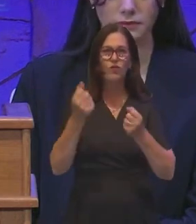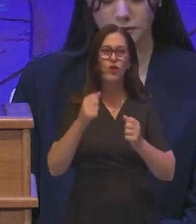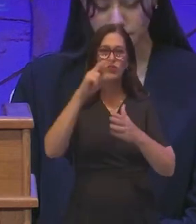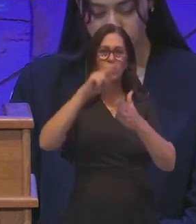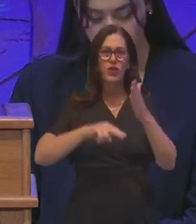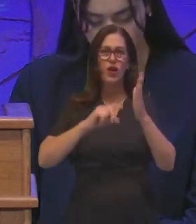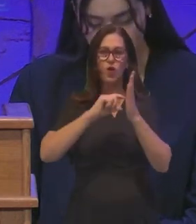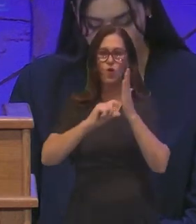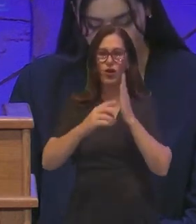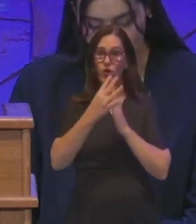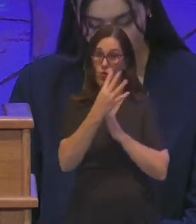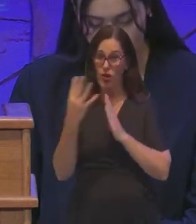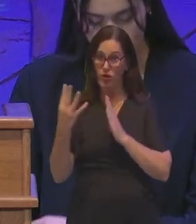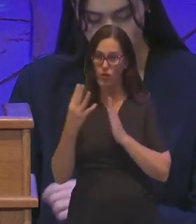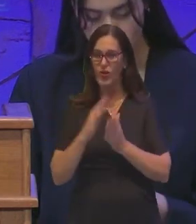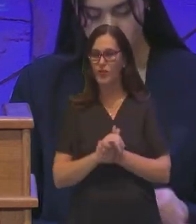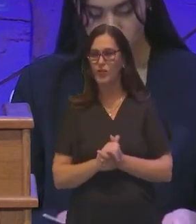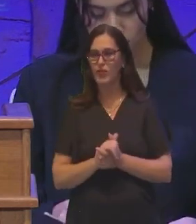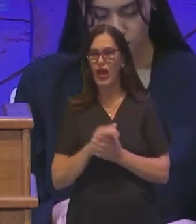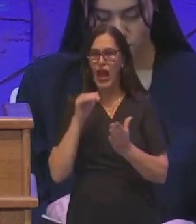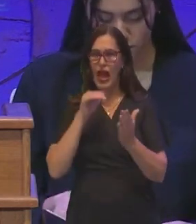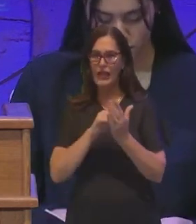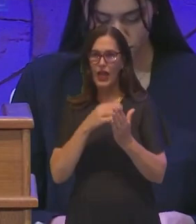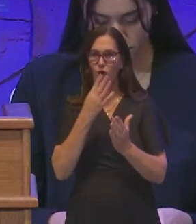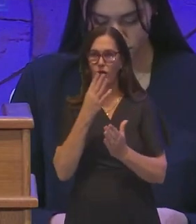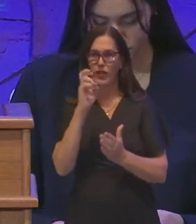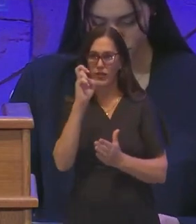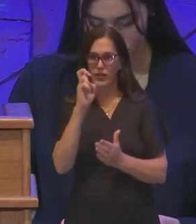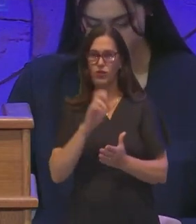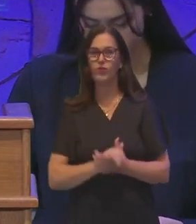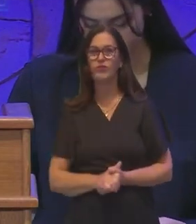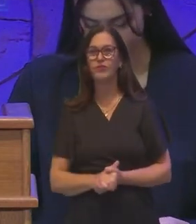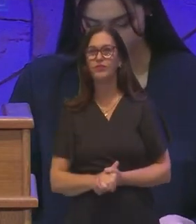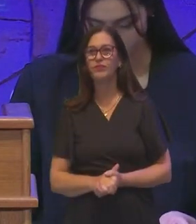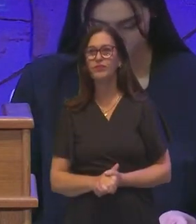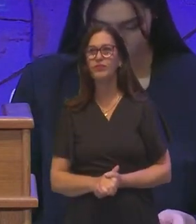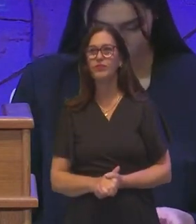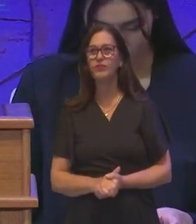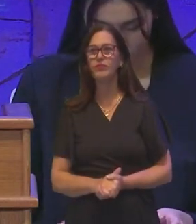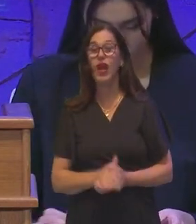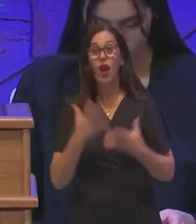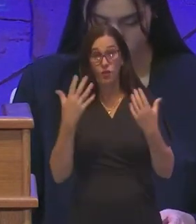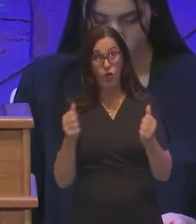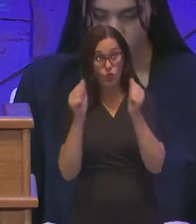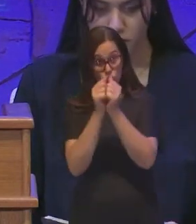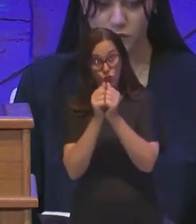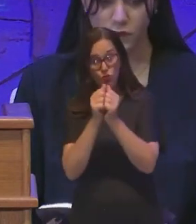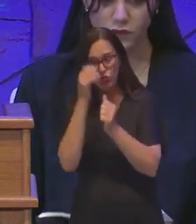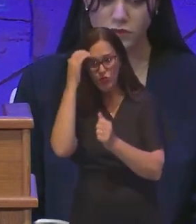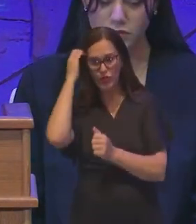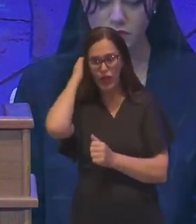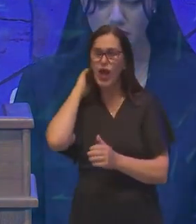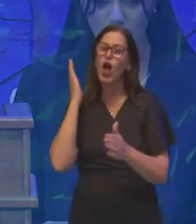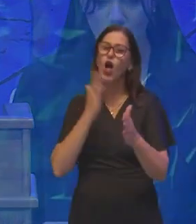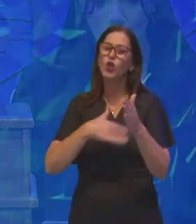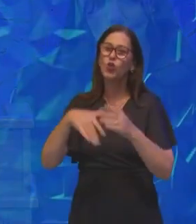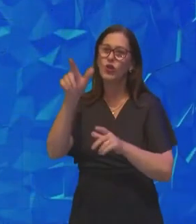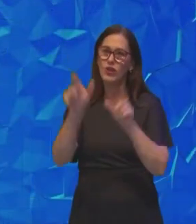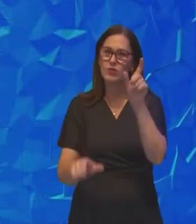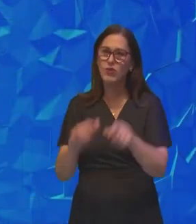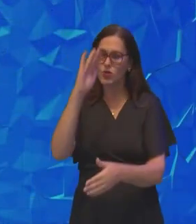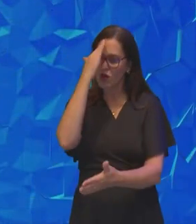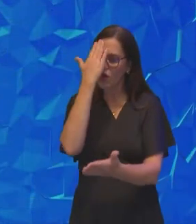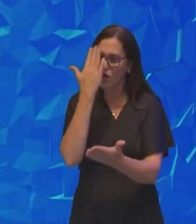verso 44 a 45. Vamos juntos? Todos os que